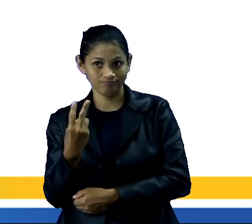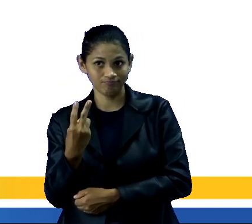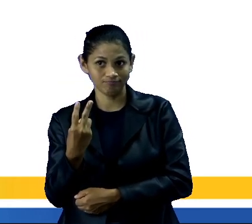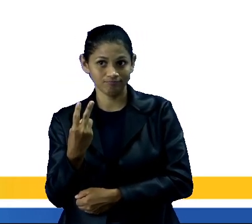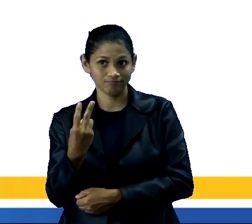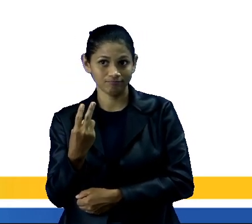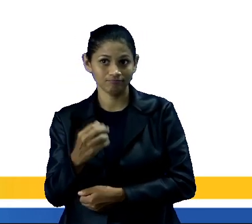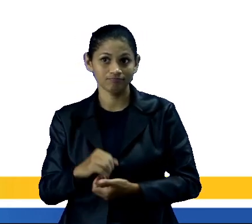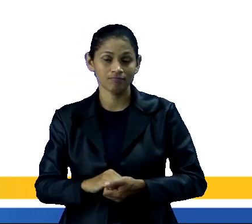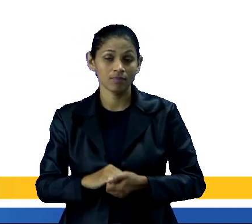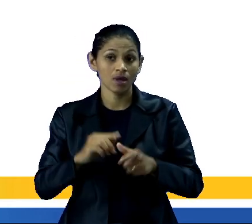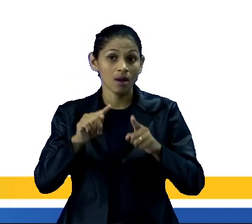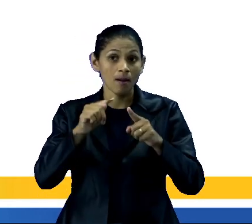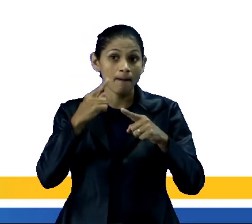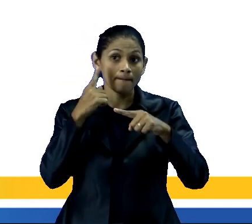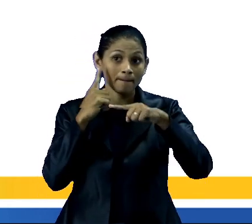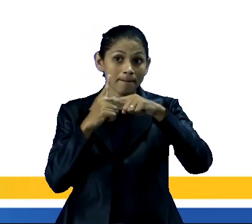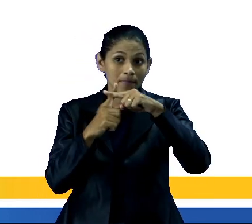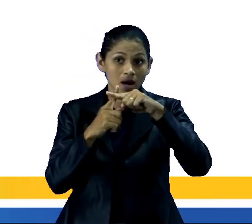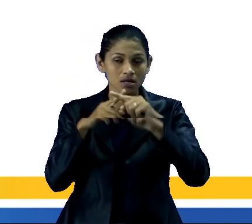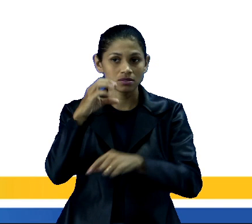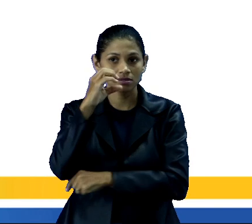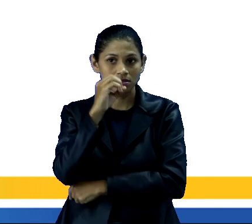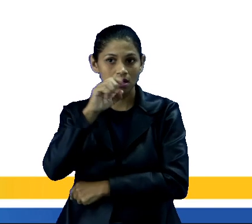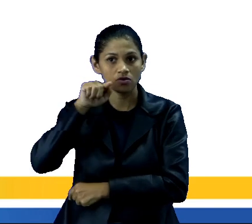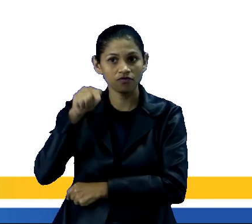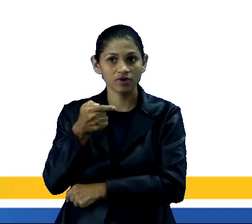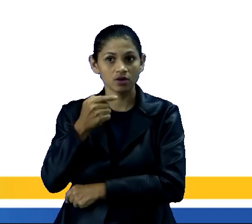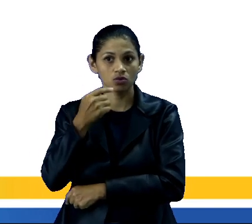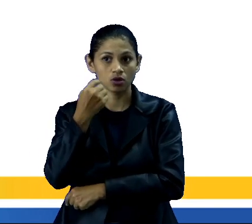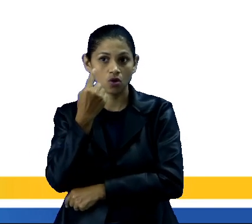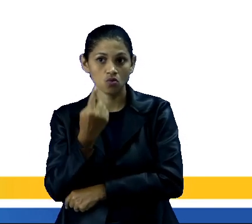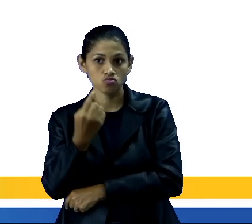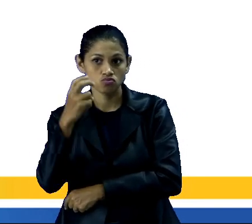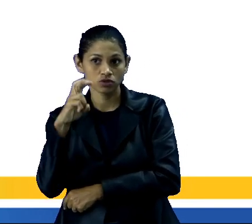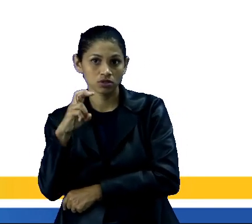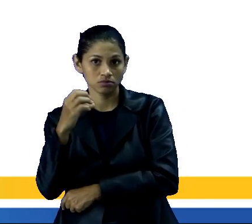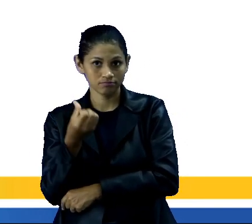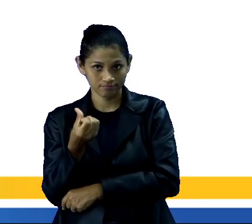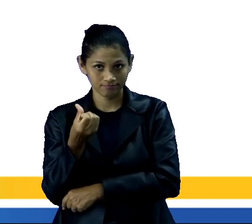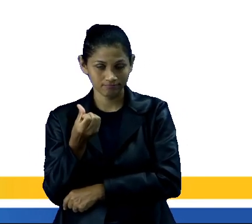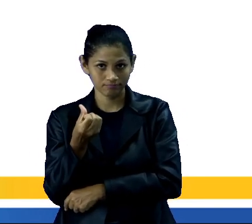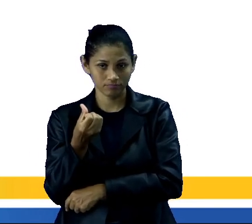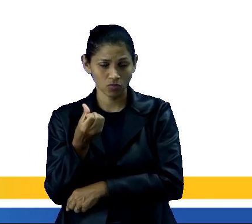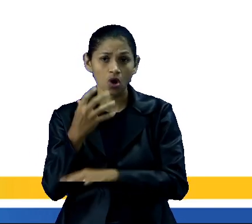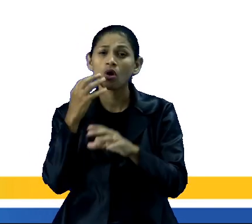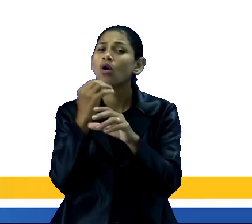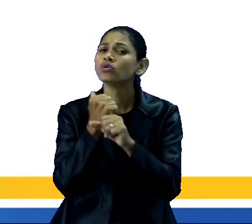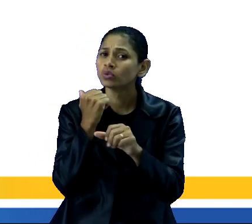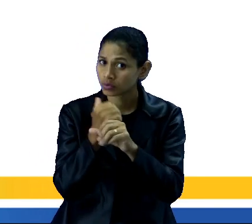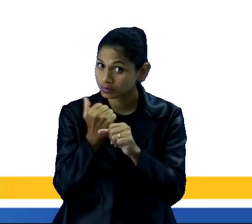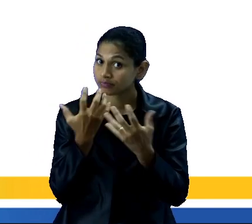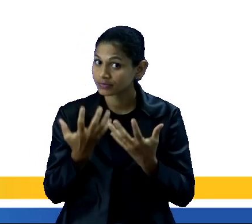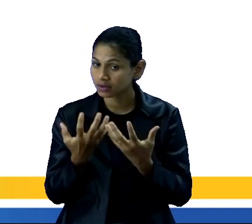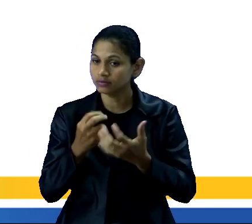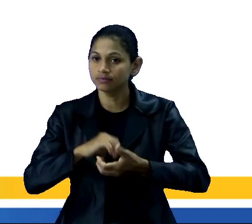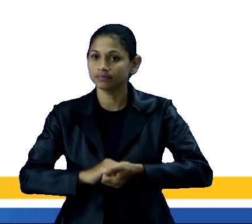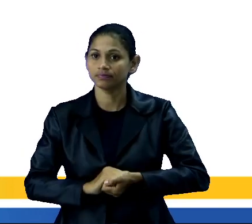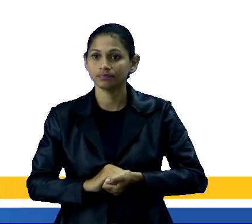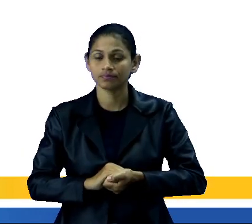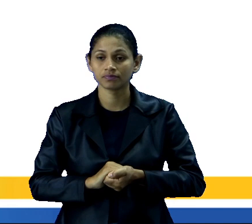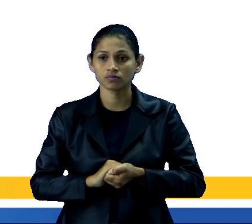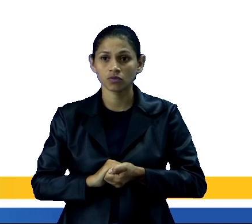232 mais 0,156. E eu quero somar. Olha a